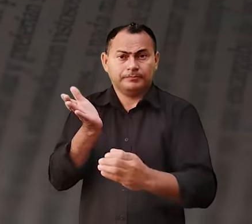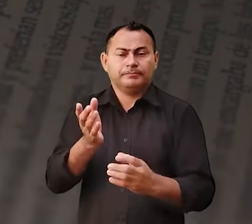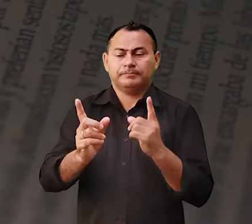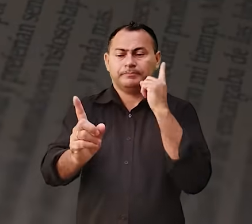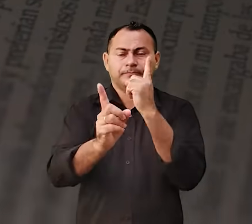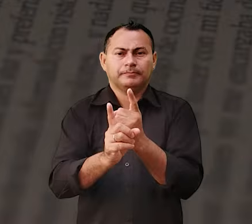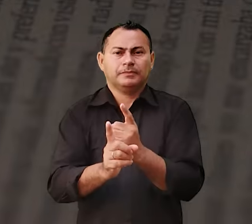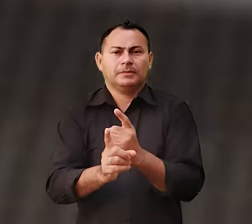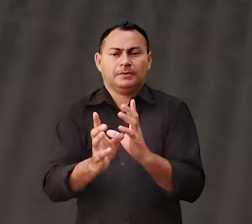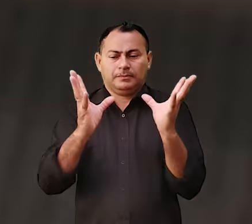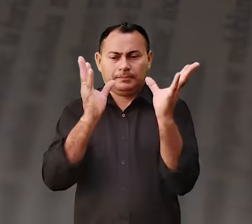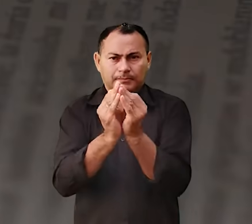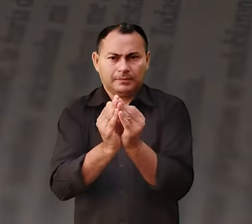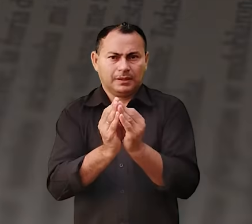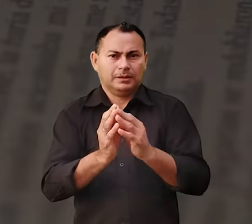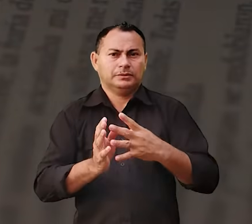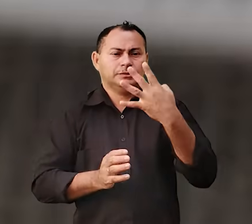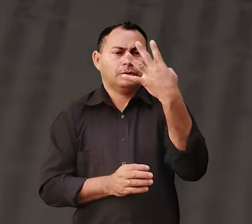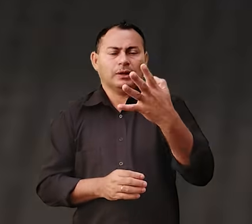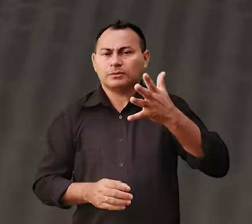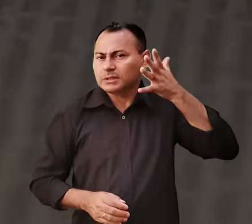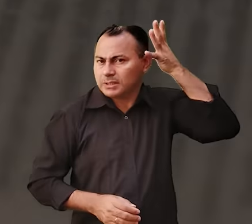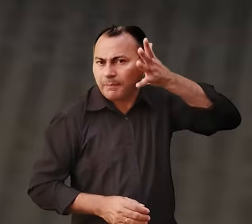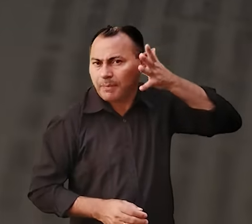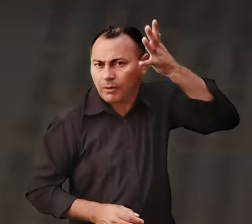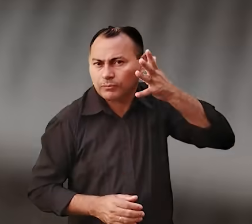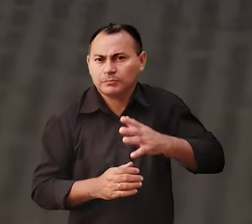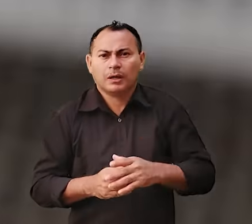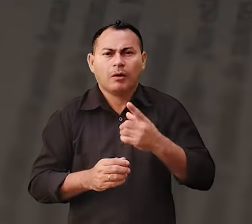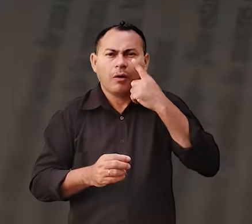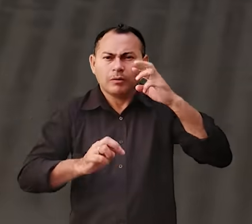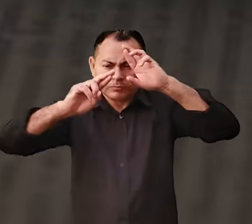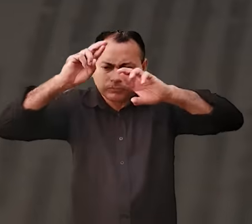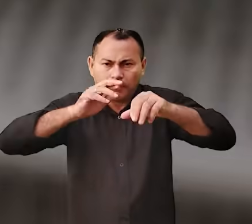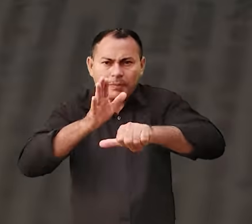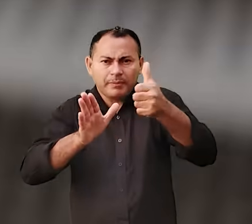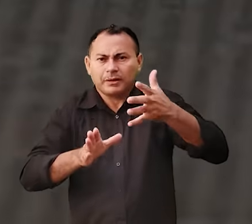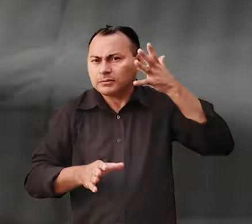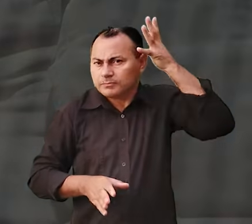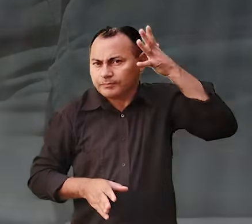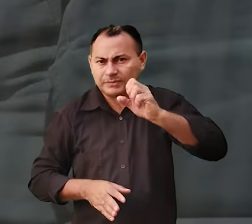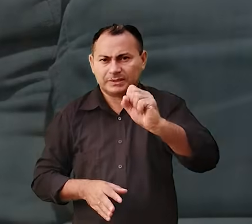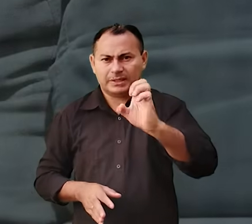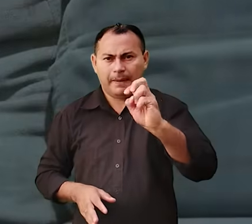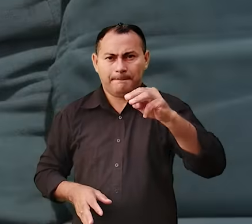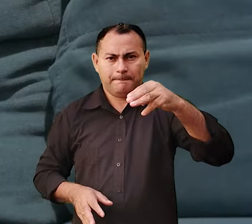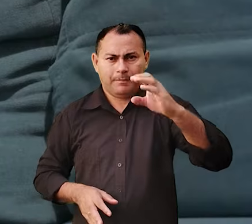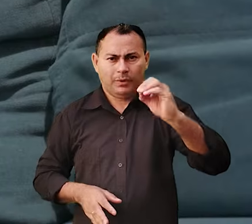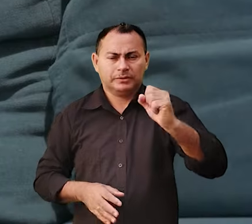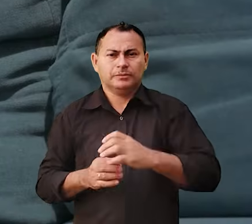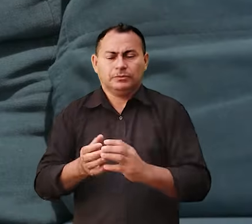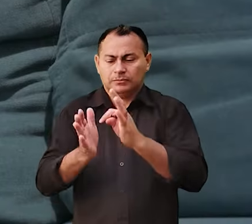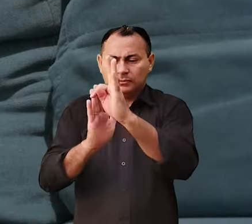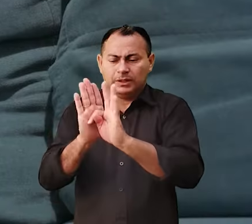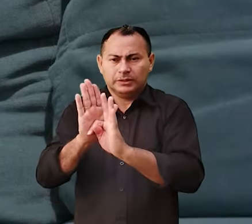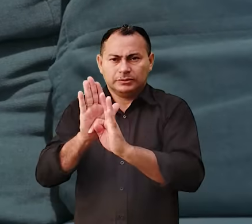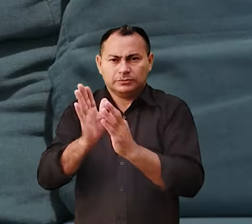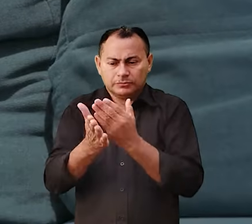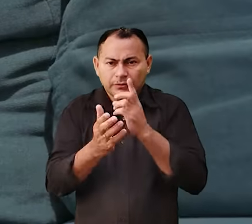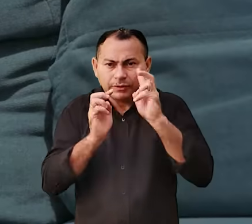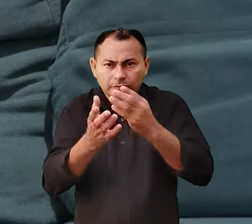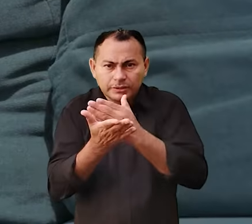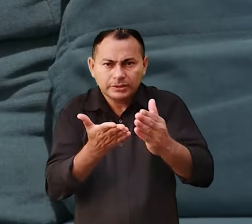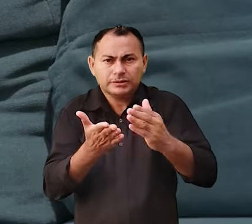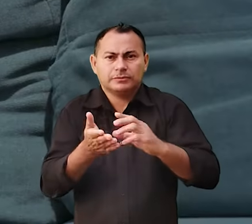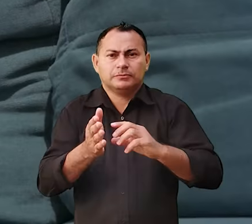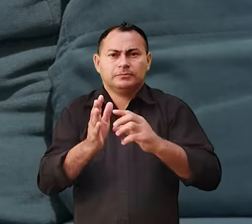2 capítulos encontramos o resumo de 4 sermões. Vamos analisar o primeiro deles, que foi o texto que você ouviu no início do